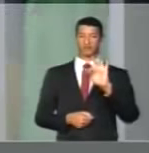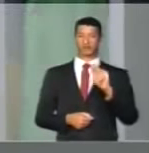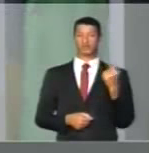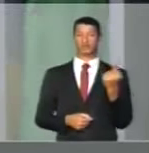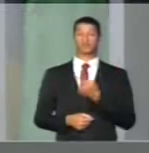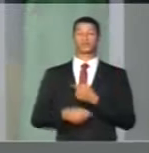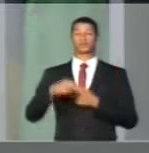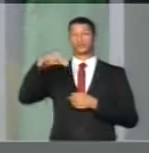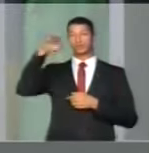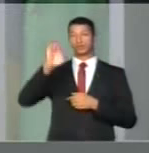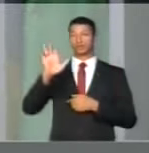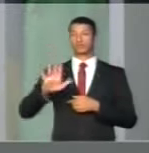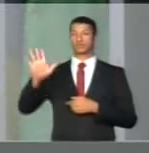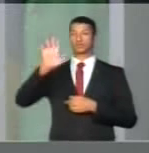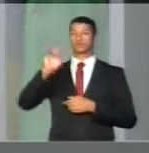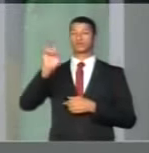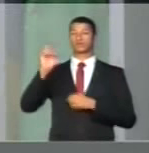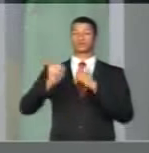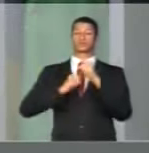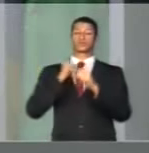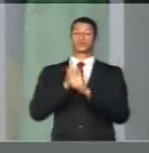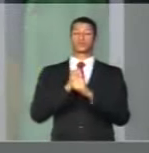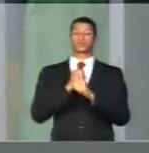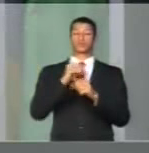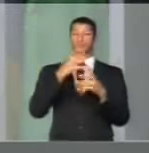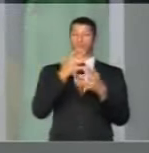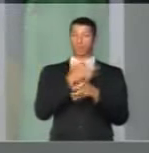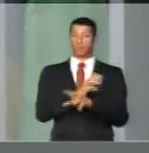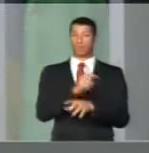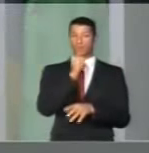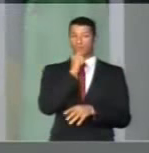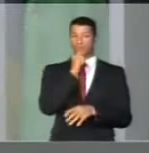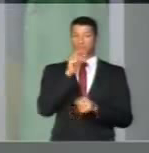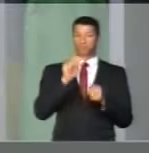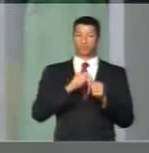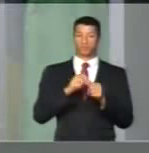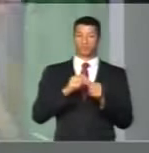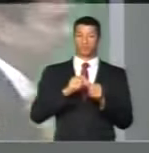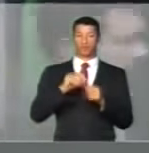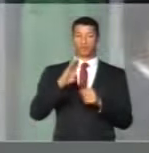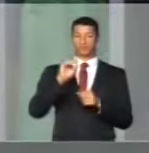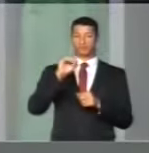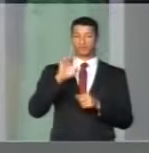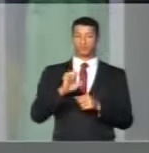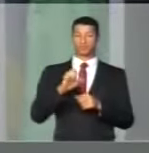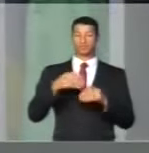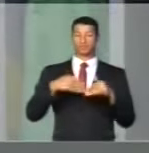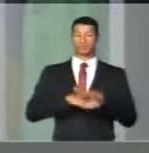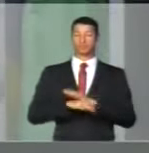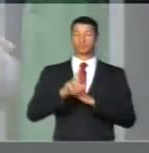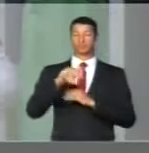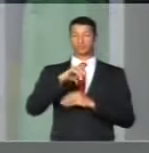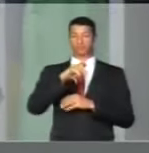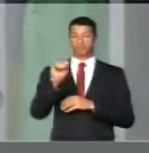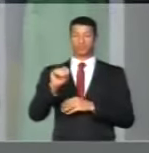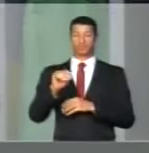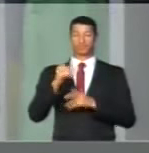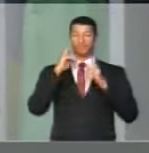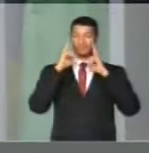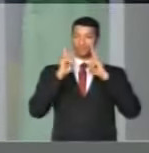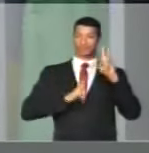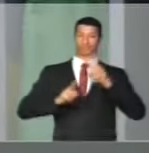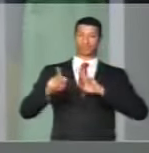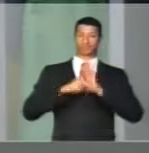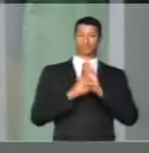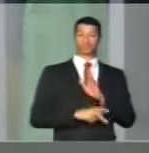no Nordeste, no 5º ano consecutivo de seca, ainda se coloca um bode na sala do orçamento da União, na